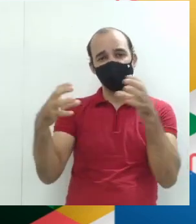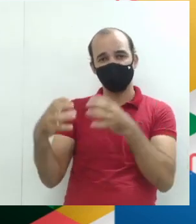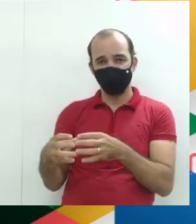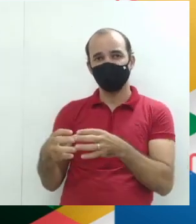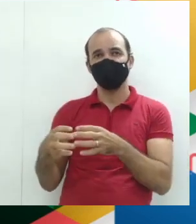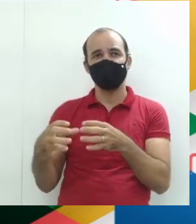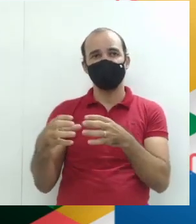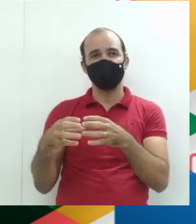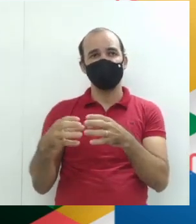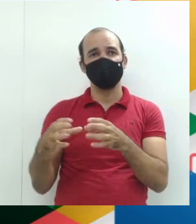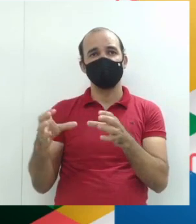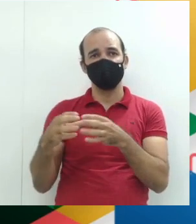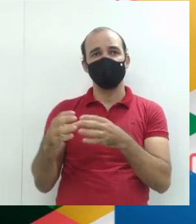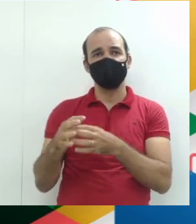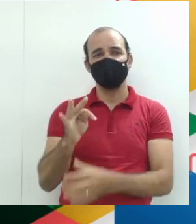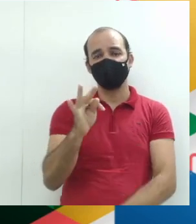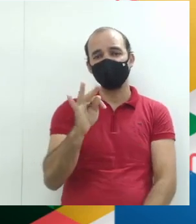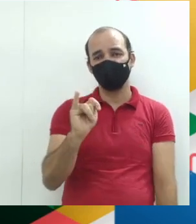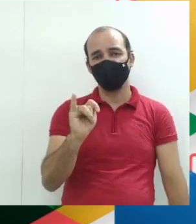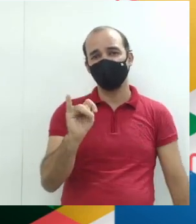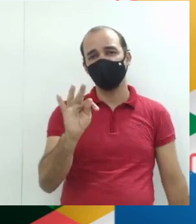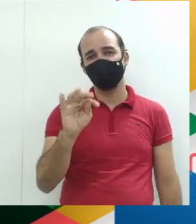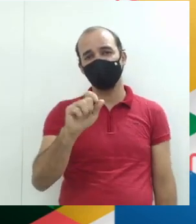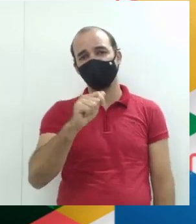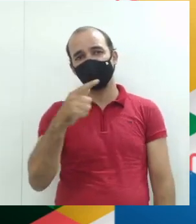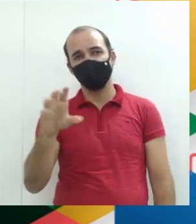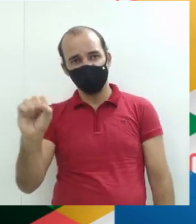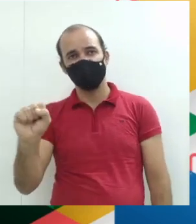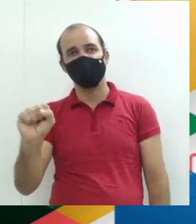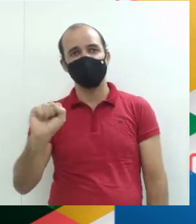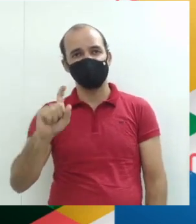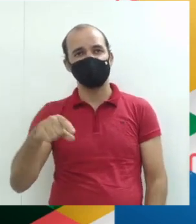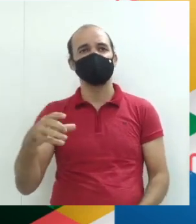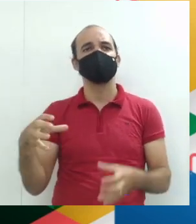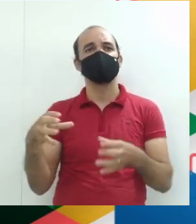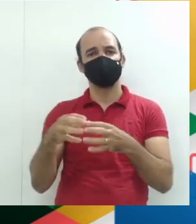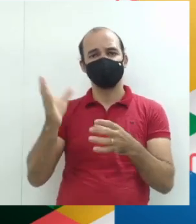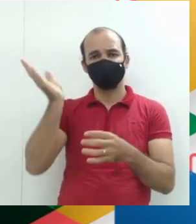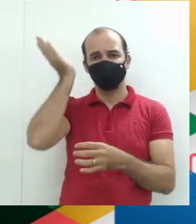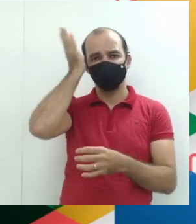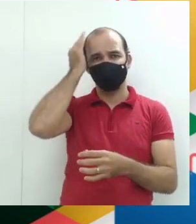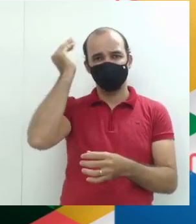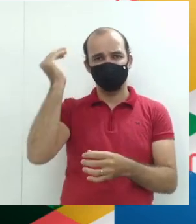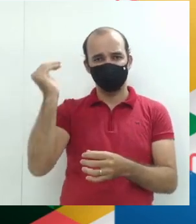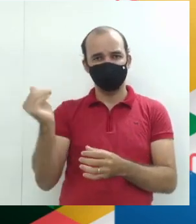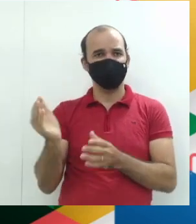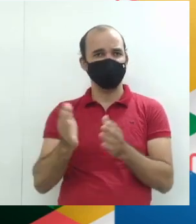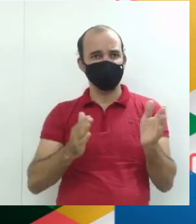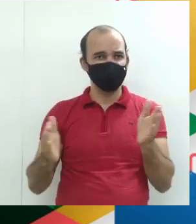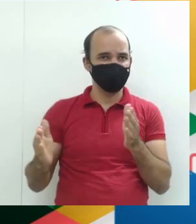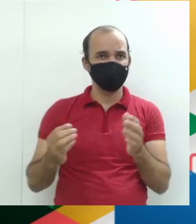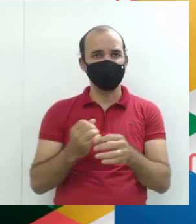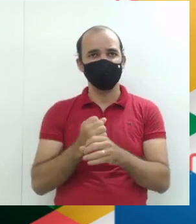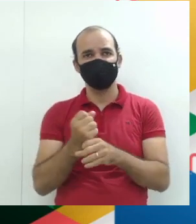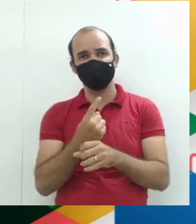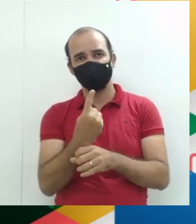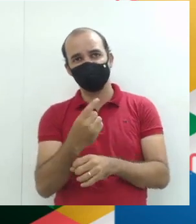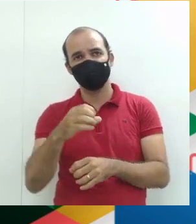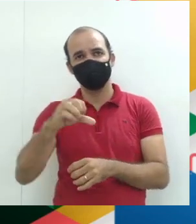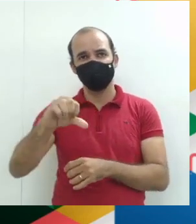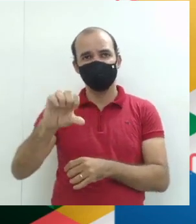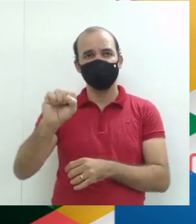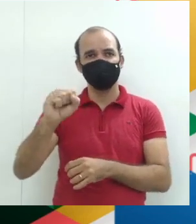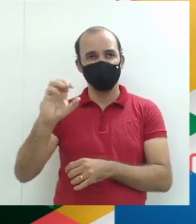da direita, a banda Titãs, que teve a sua formação na década de 80, participou de todo